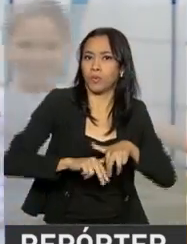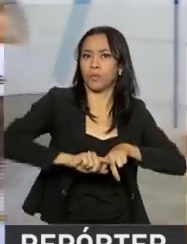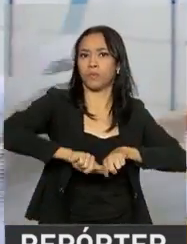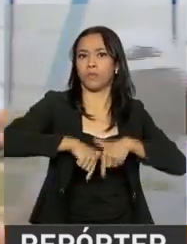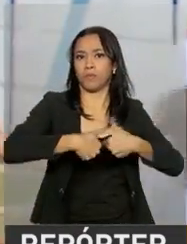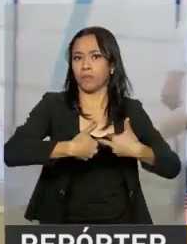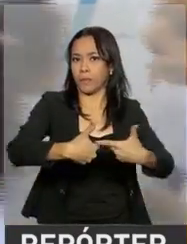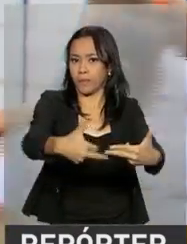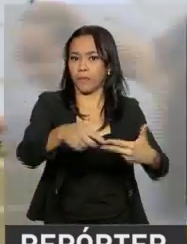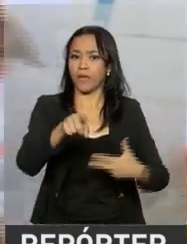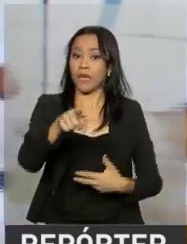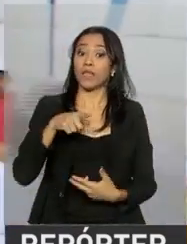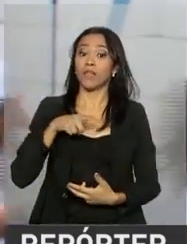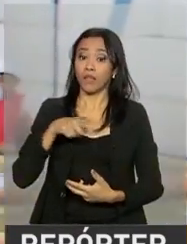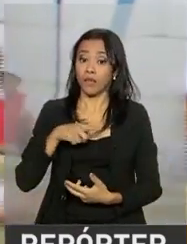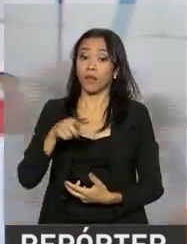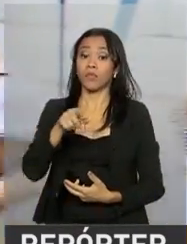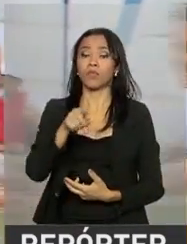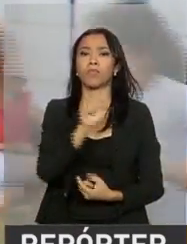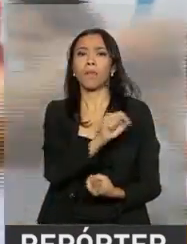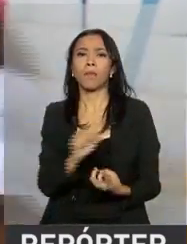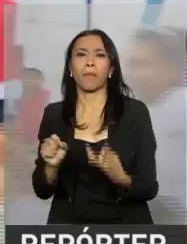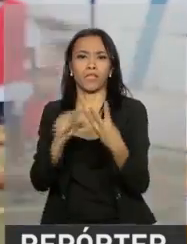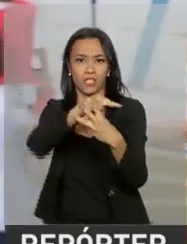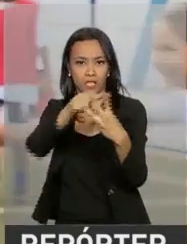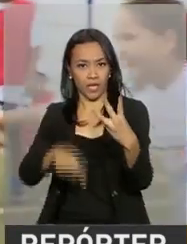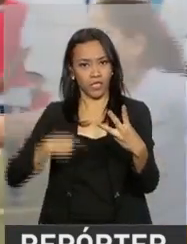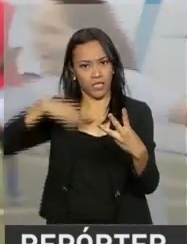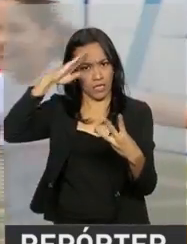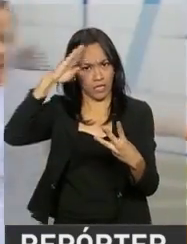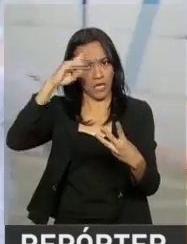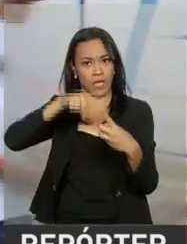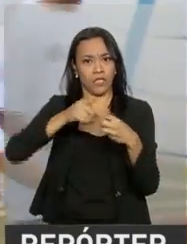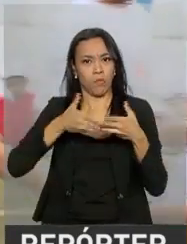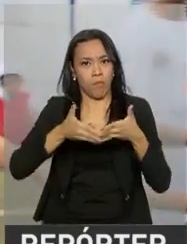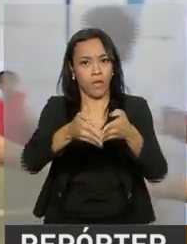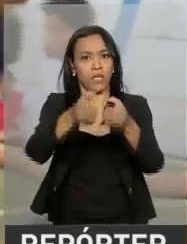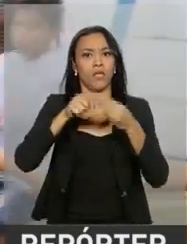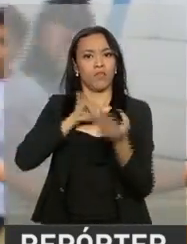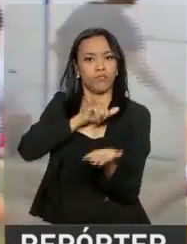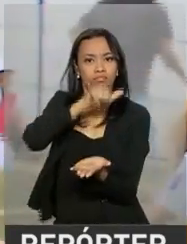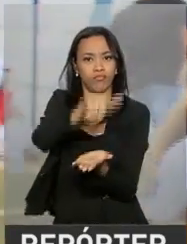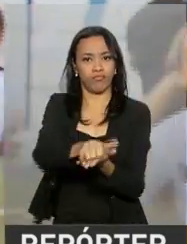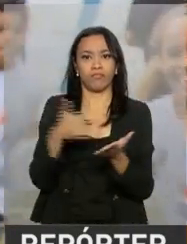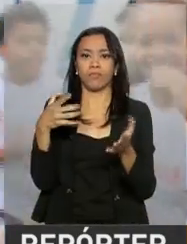alto rendimento, pertencentes às três Forças Armadas. Tá? Já temos